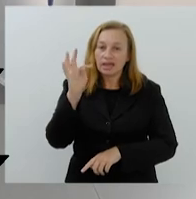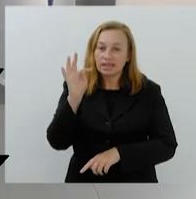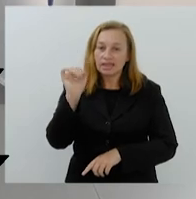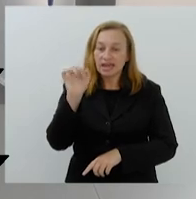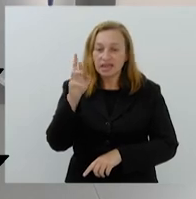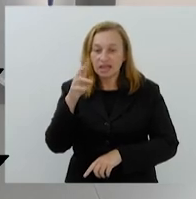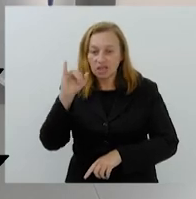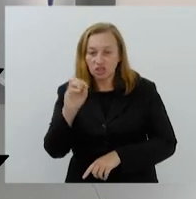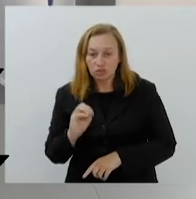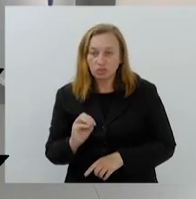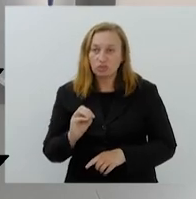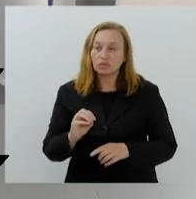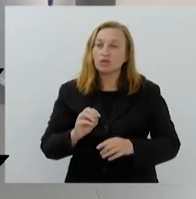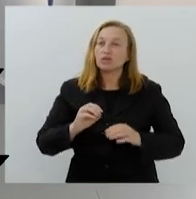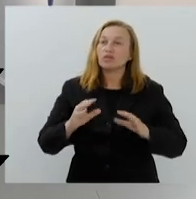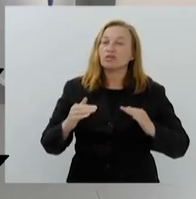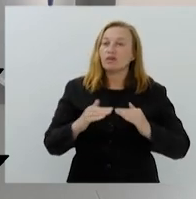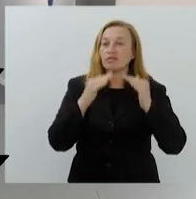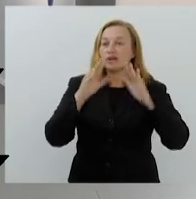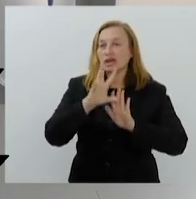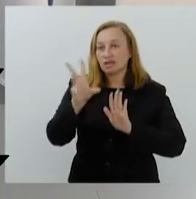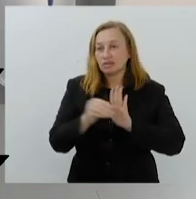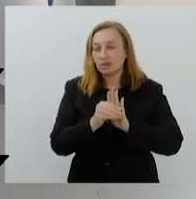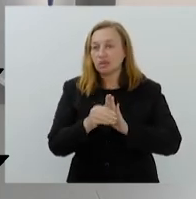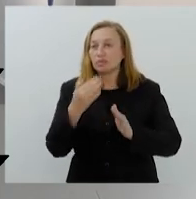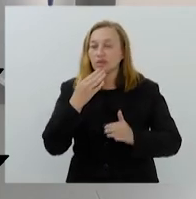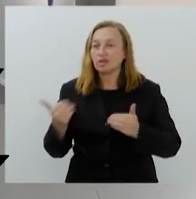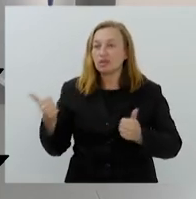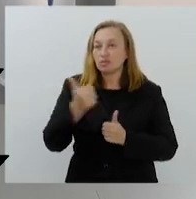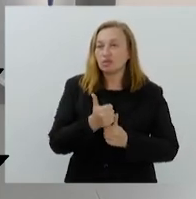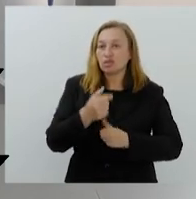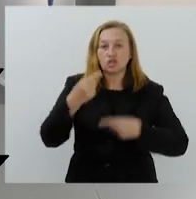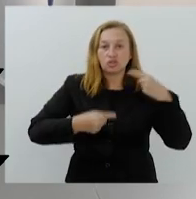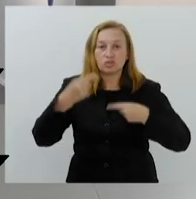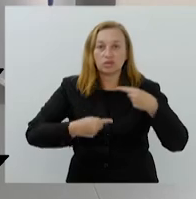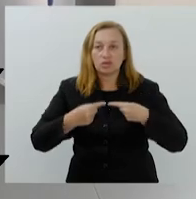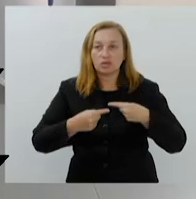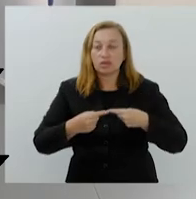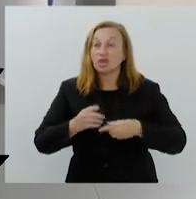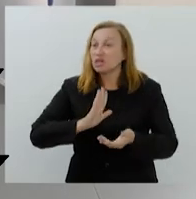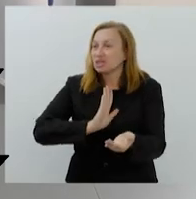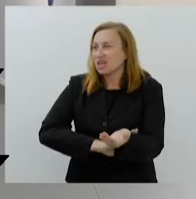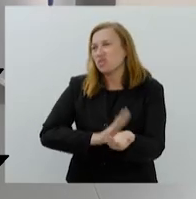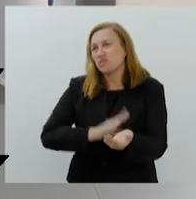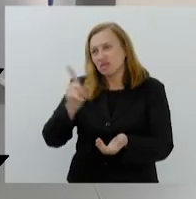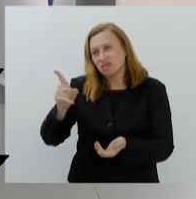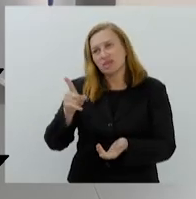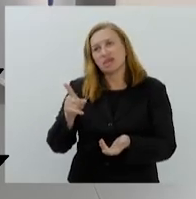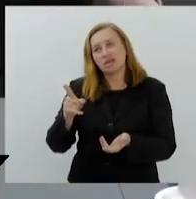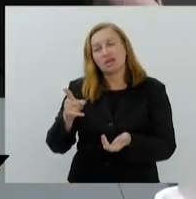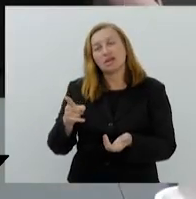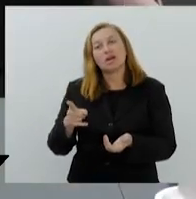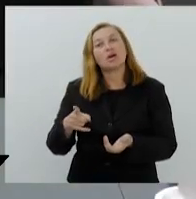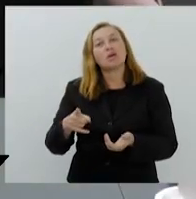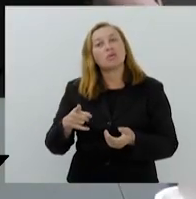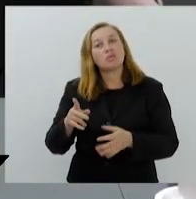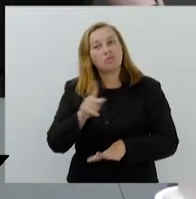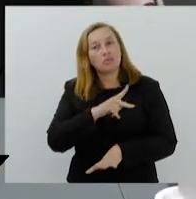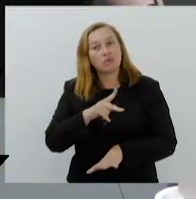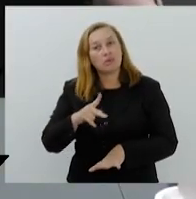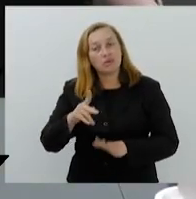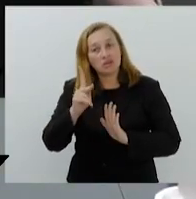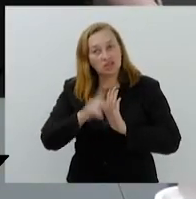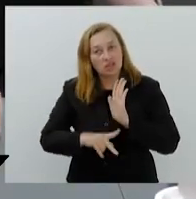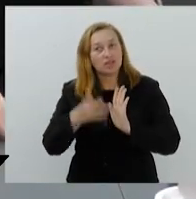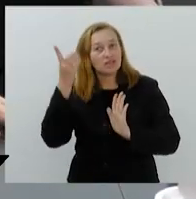é favorável às emendas, concluindo por substitutivo. Em discussão. Tem um vício de iniciativa aí. Esse projeto deve ser deputado Luiz Paulo. Mas